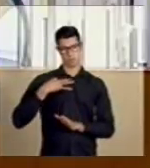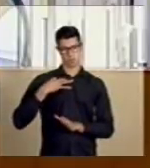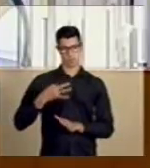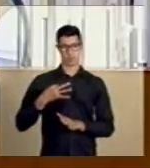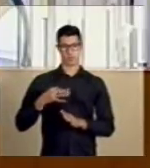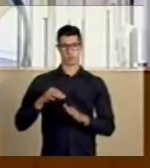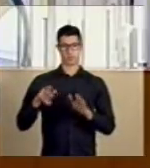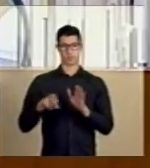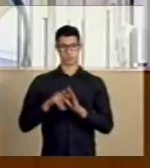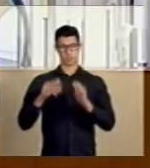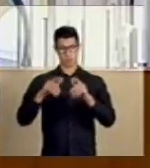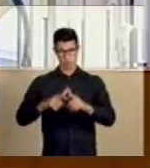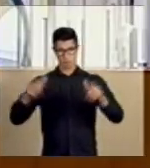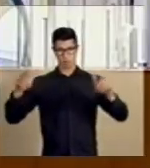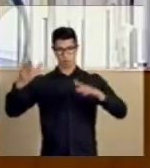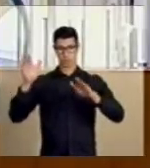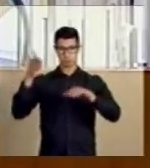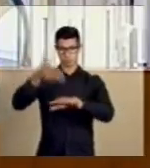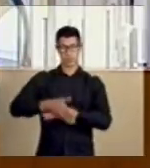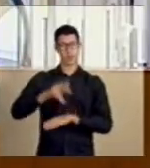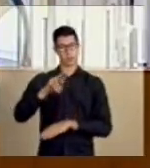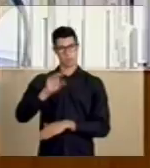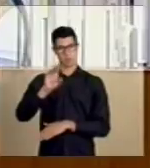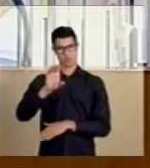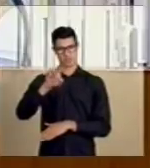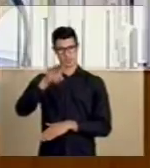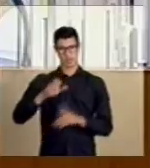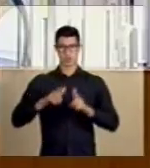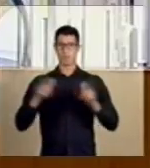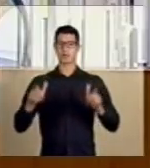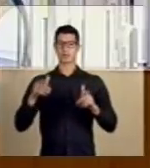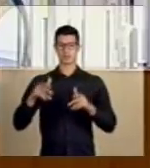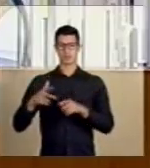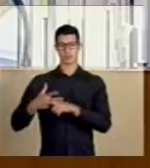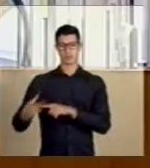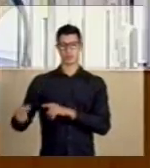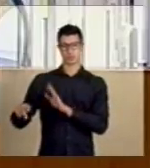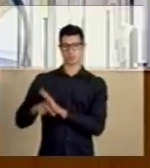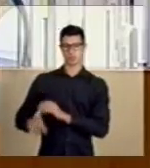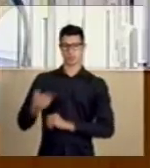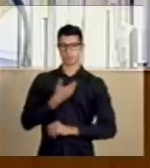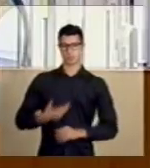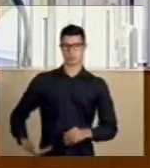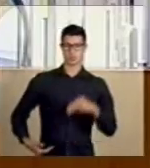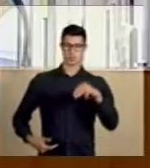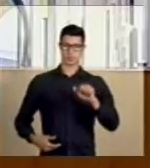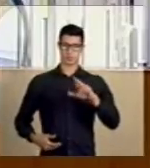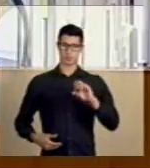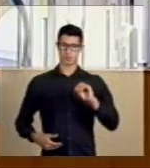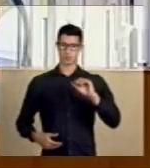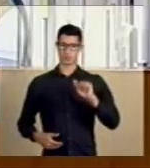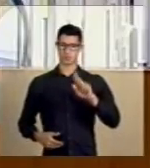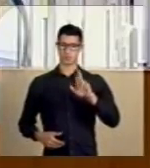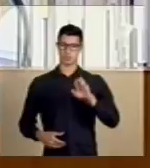o tribunal, por maioria, julgou procedente a ação, vencido em parte o ministro Marco Aurélio,